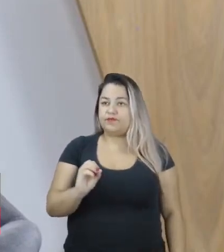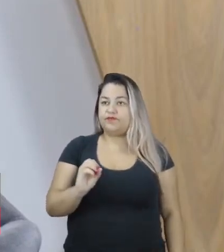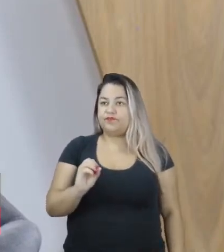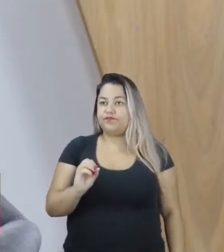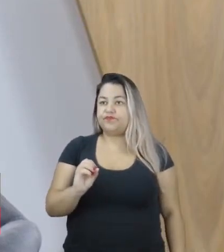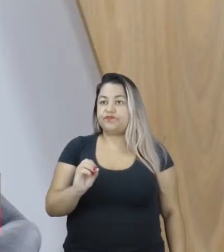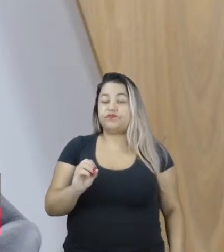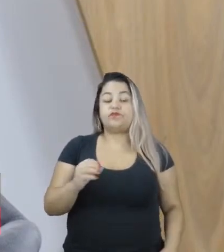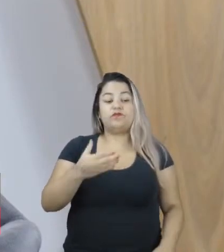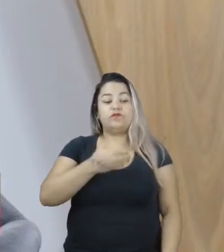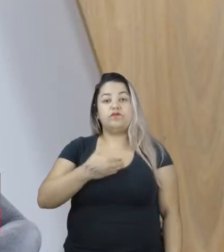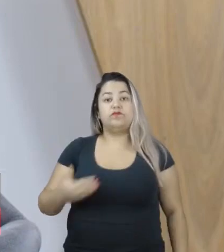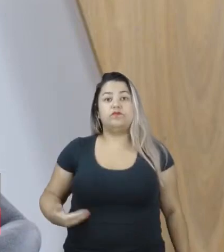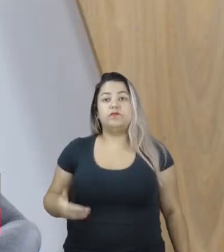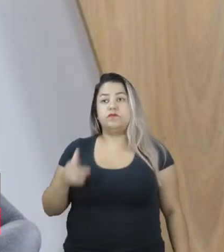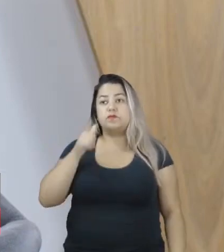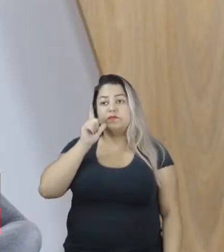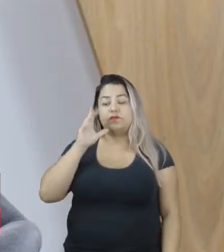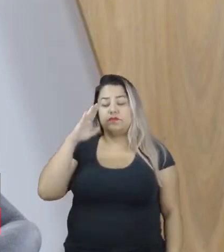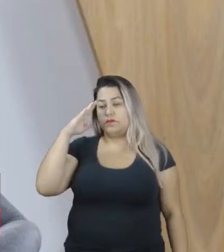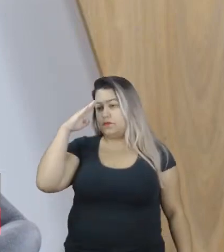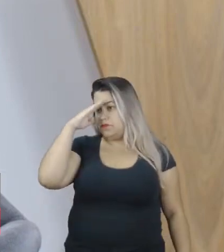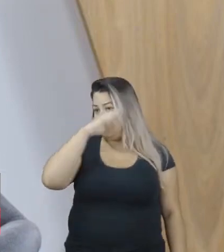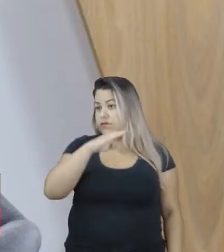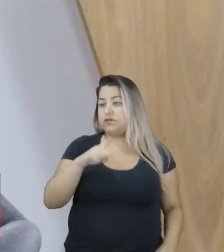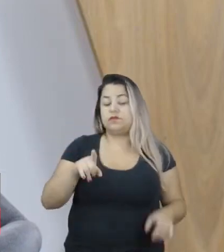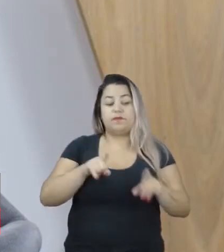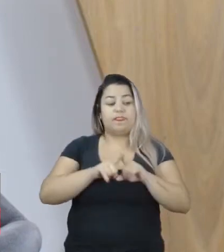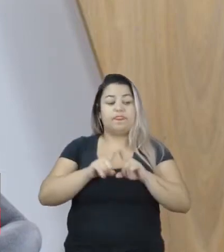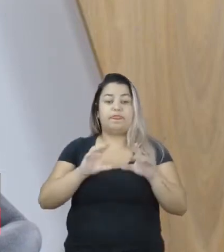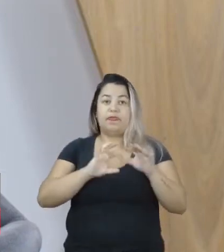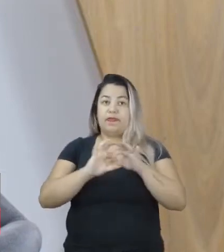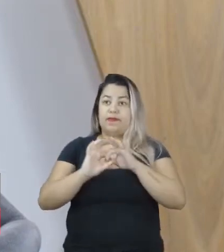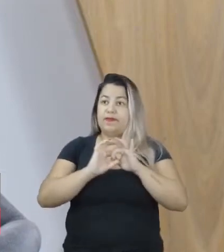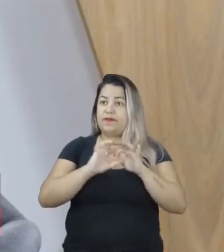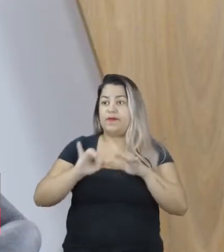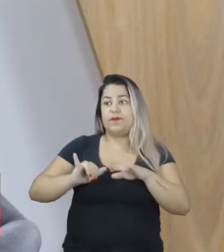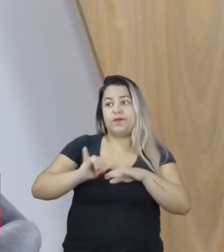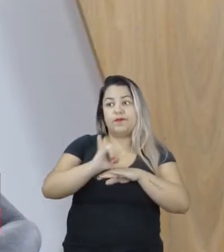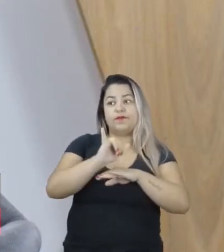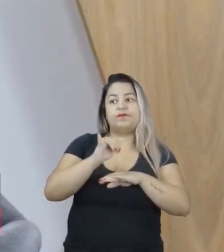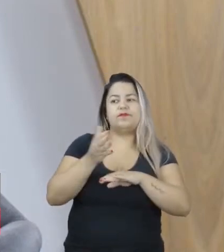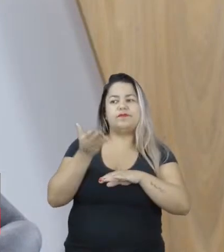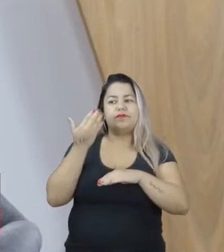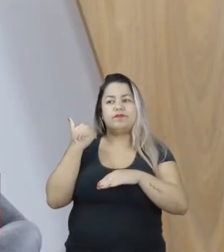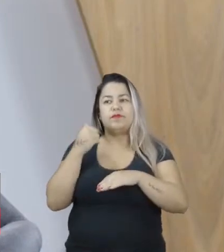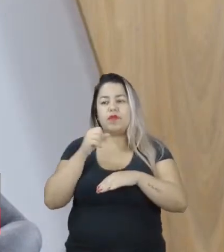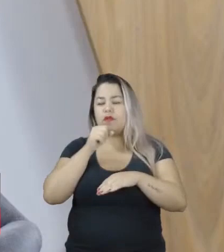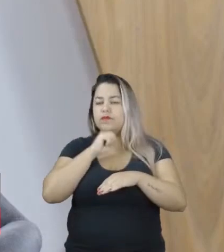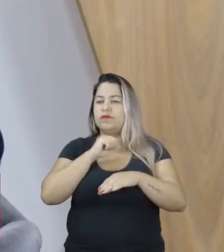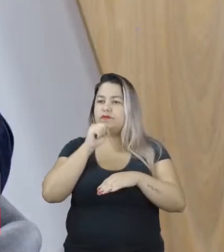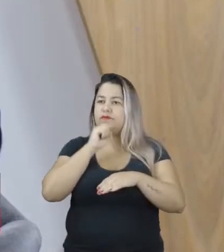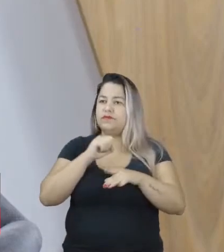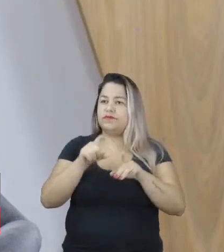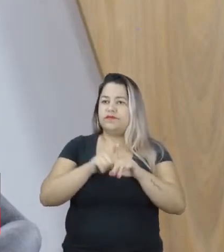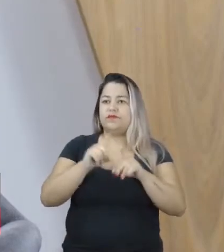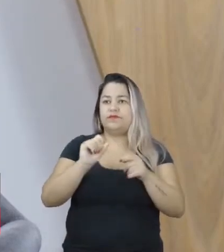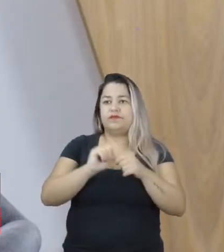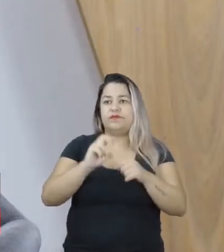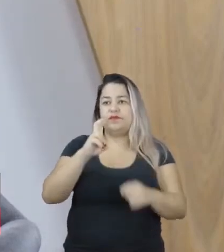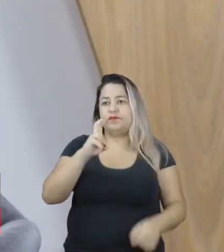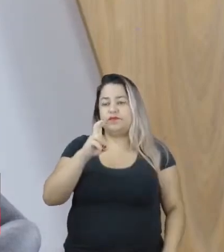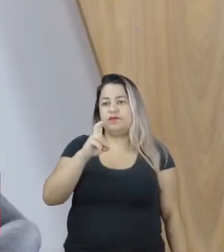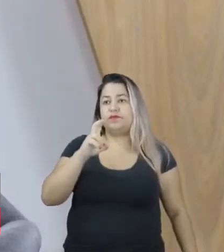O governo anterior, o governo Bolsonaro, como era uma área da União, no antigo aeroporto, estava sendo desmobilizado, queria fazer lá 5